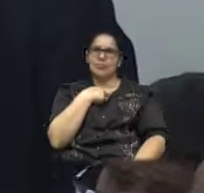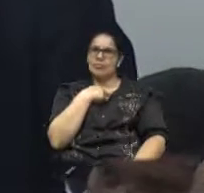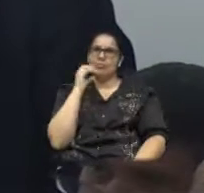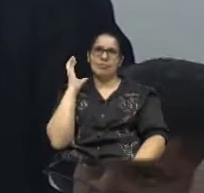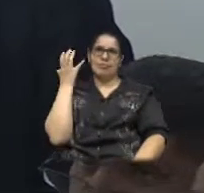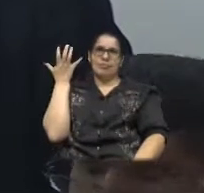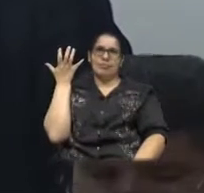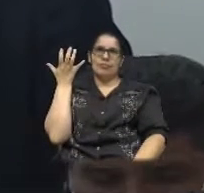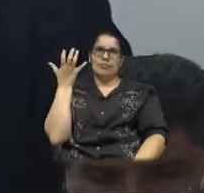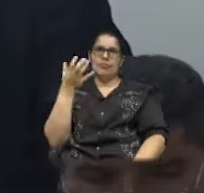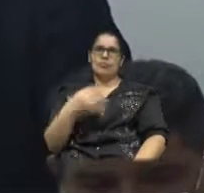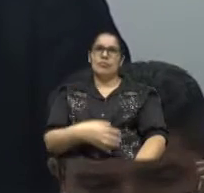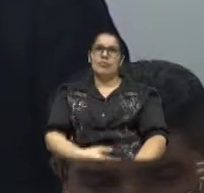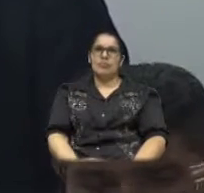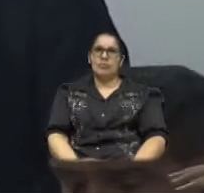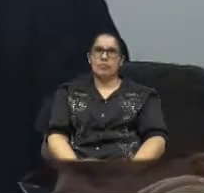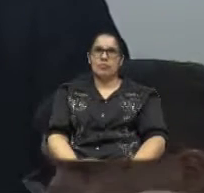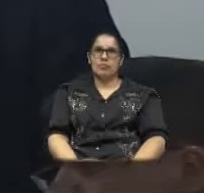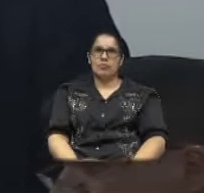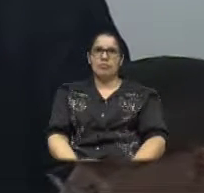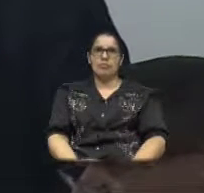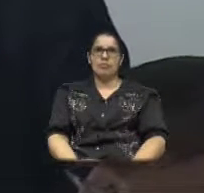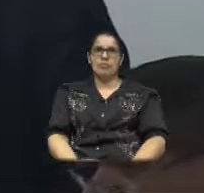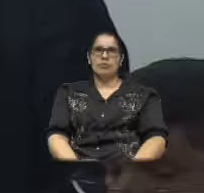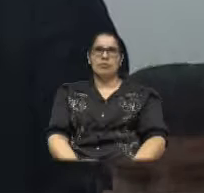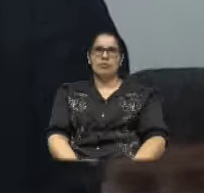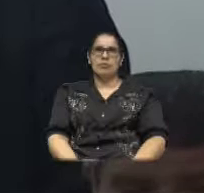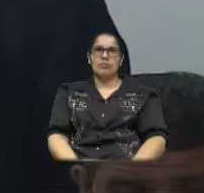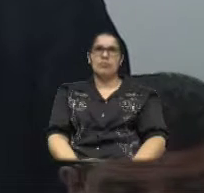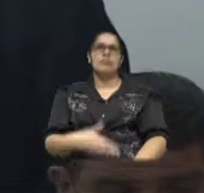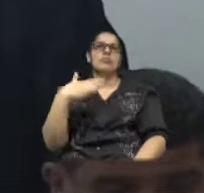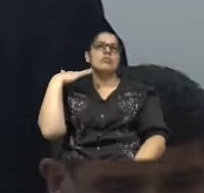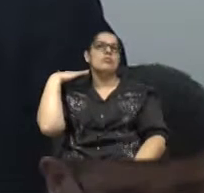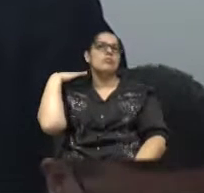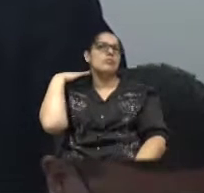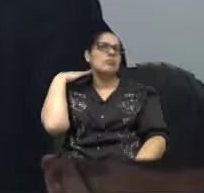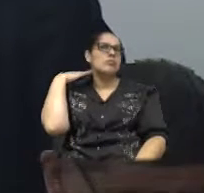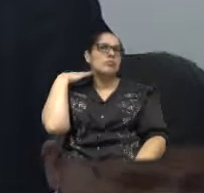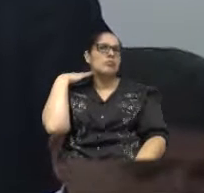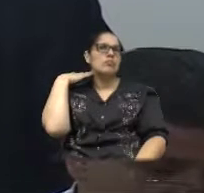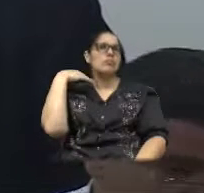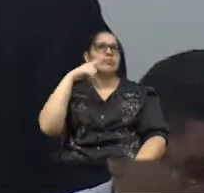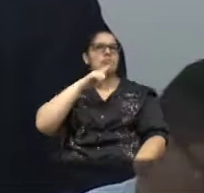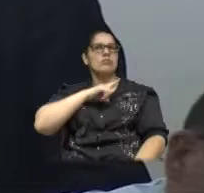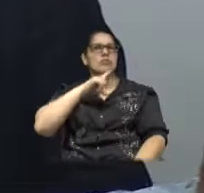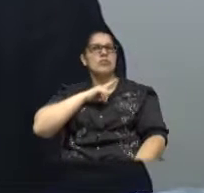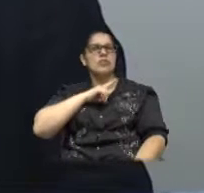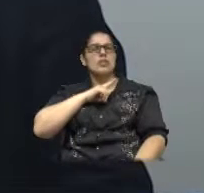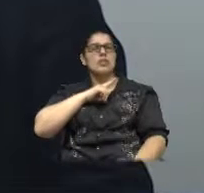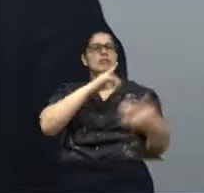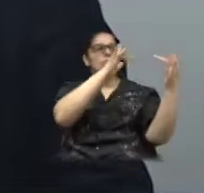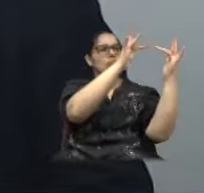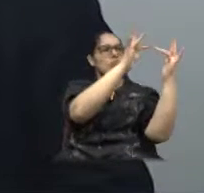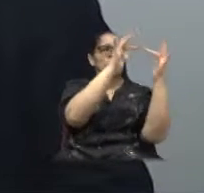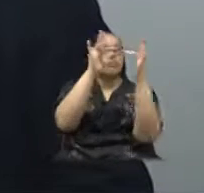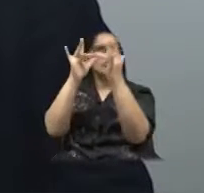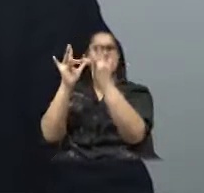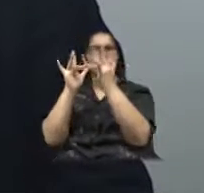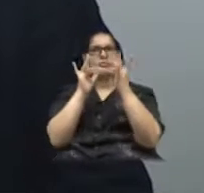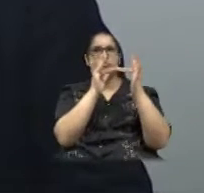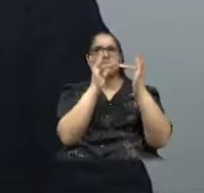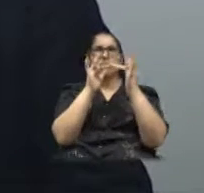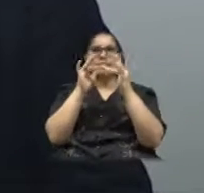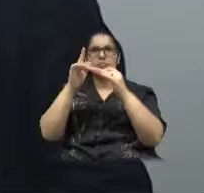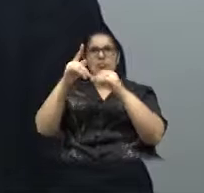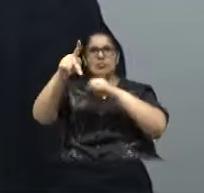acontecido. Um banco tem fronteiras internacionais, vários países do